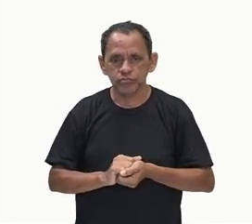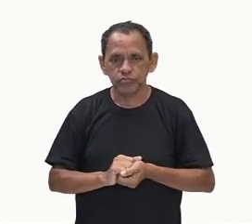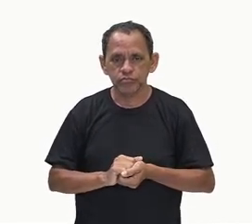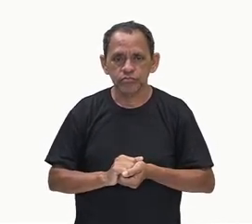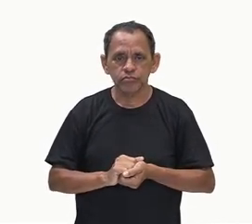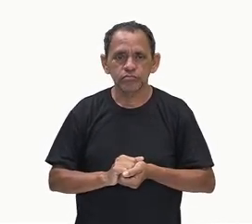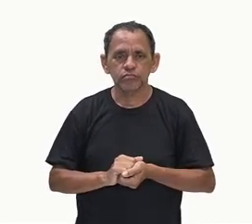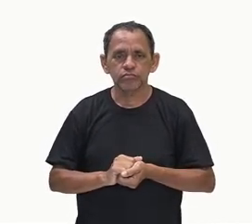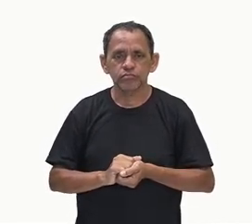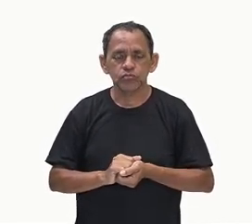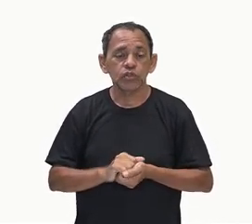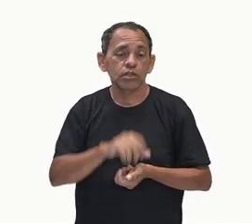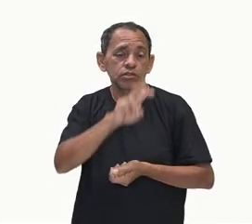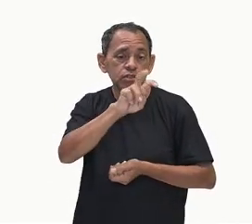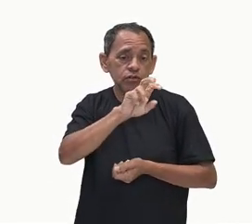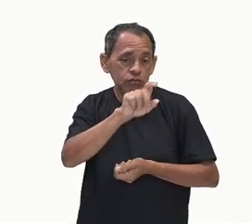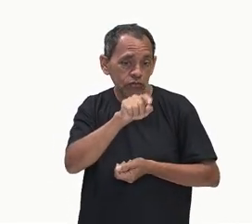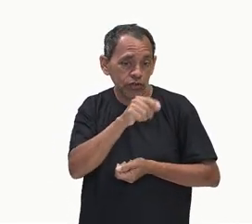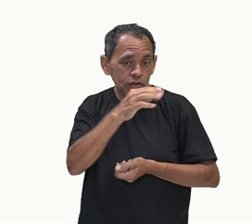é